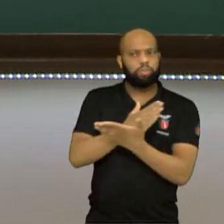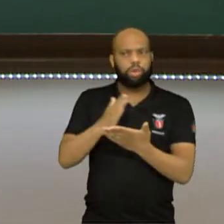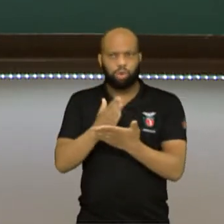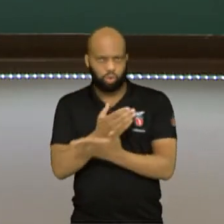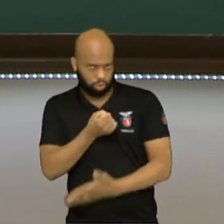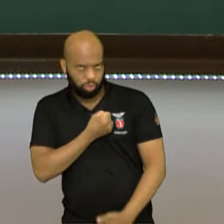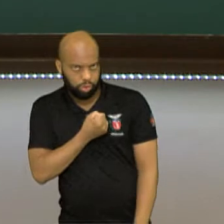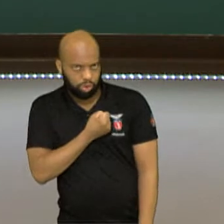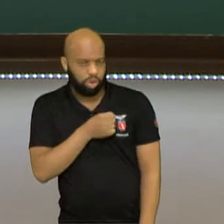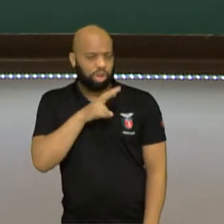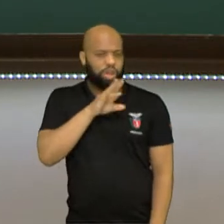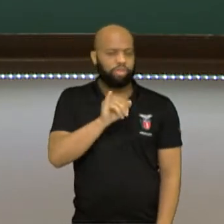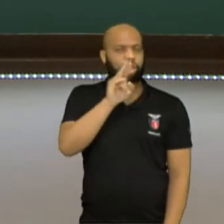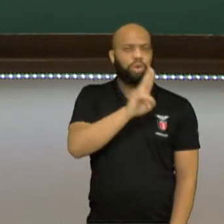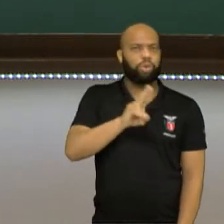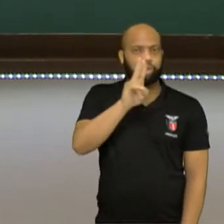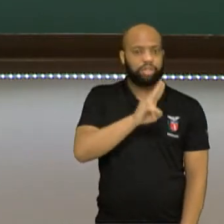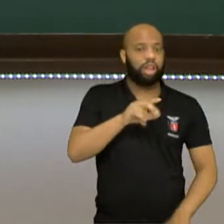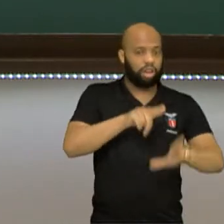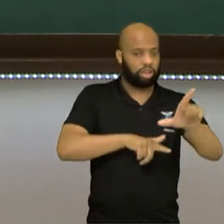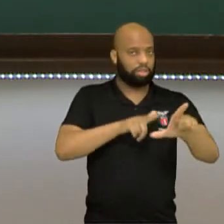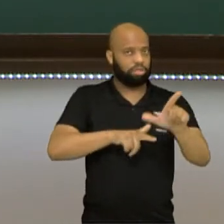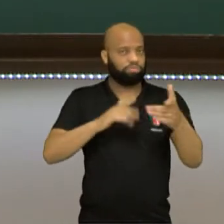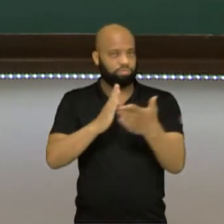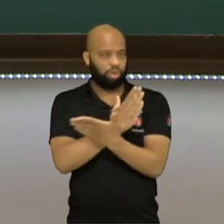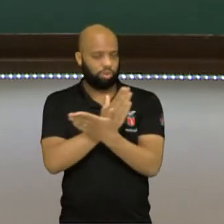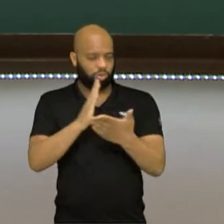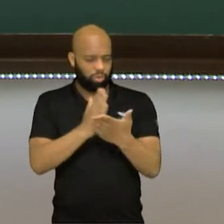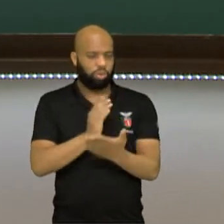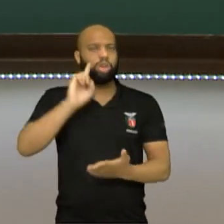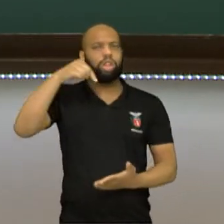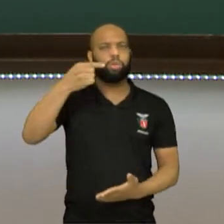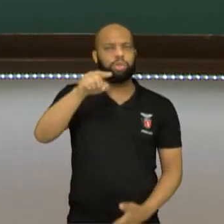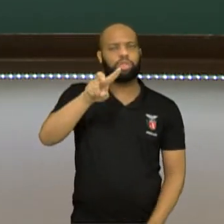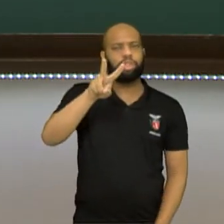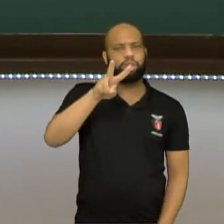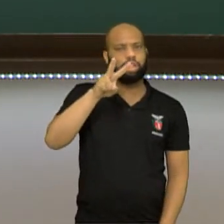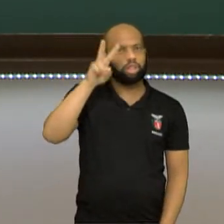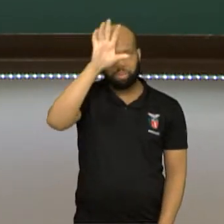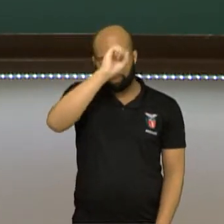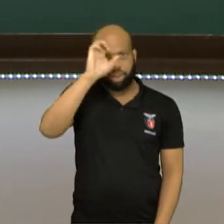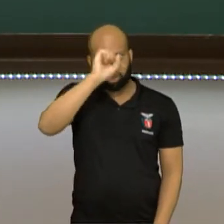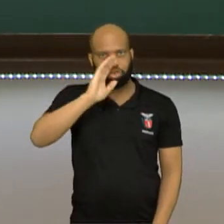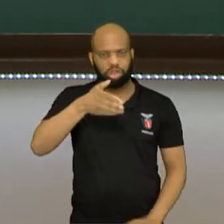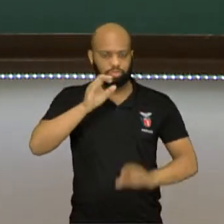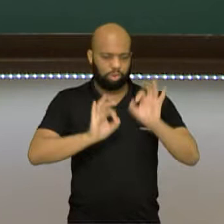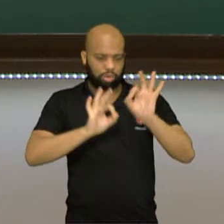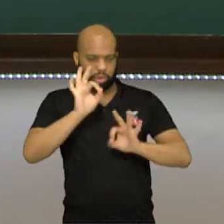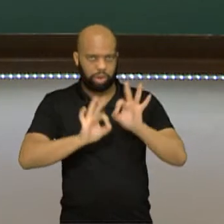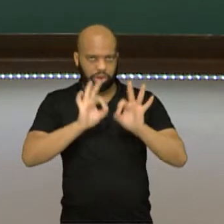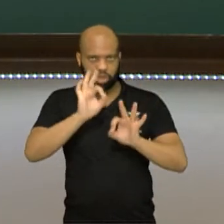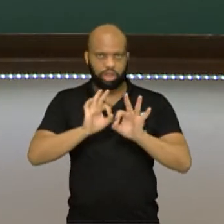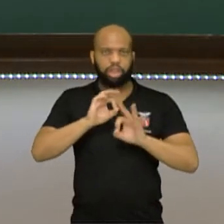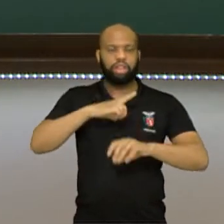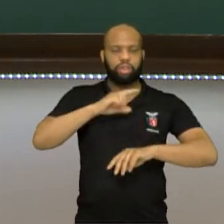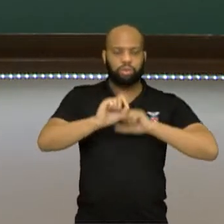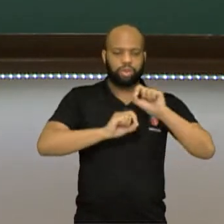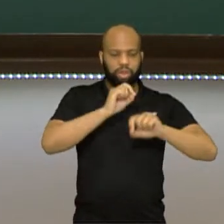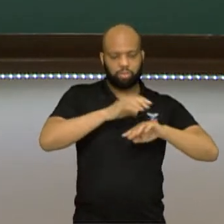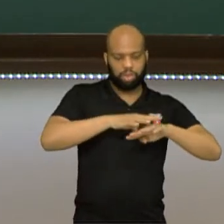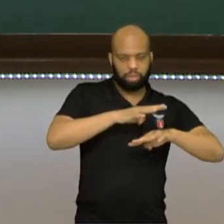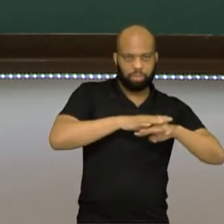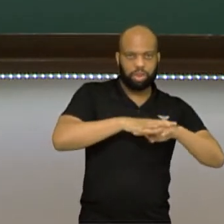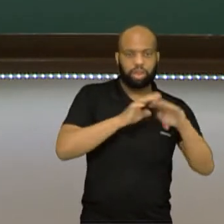o valor desconhecido pode ser representado por uma letra. Depois você aprendeu a fazer as operações com as letras, somar,